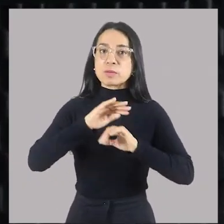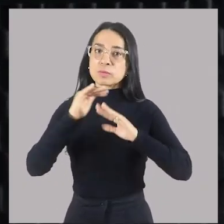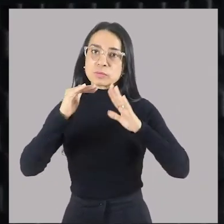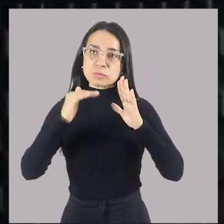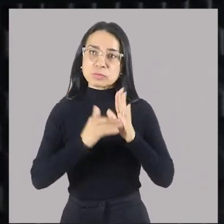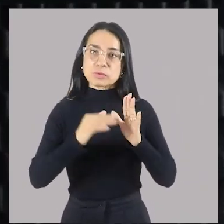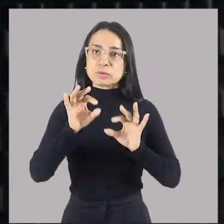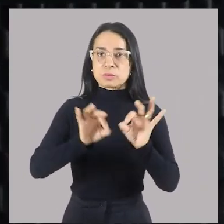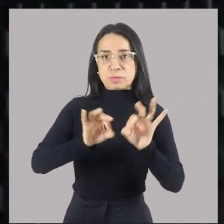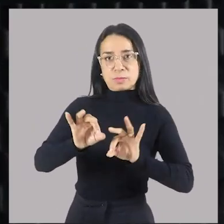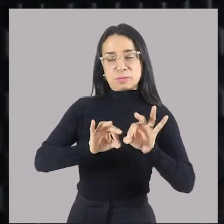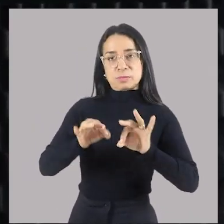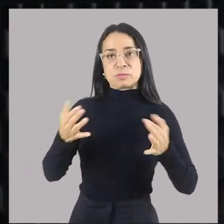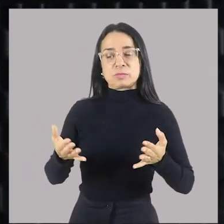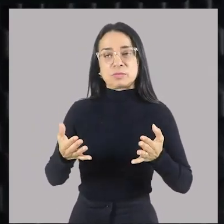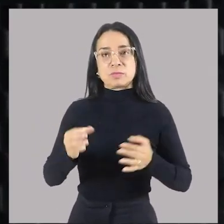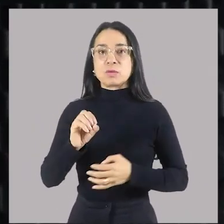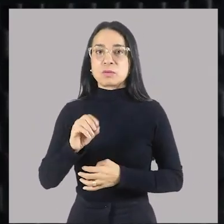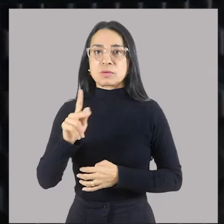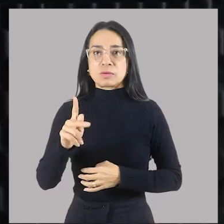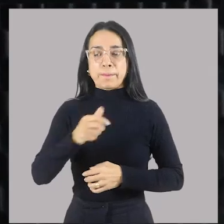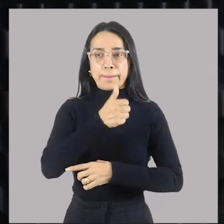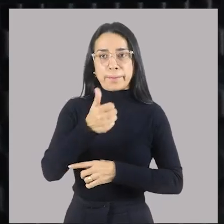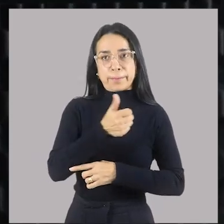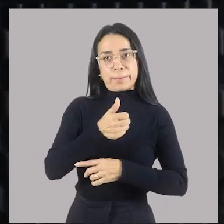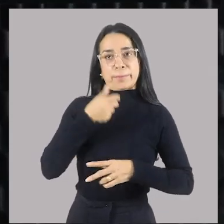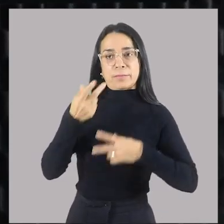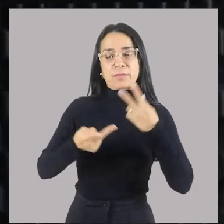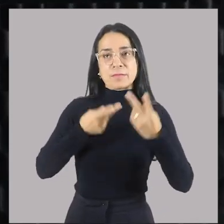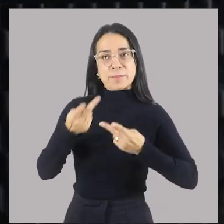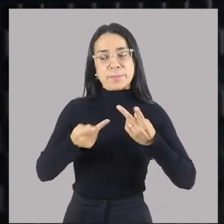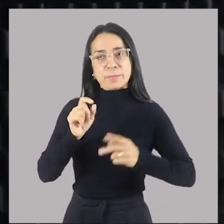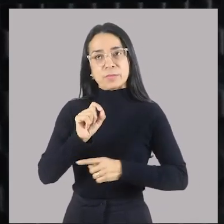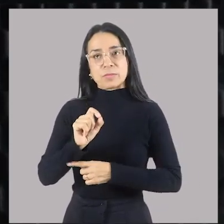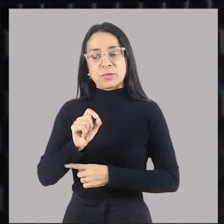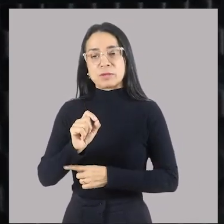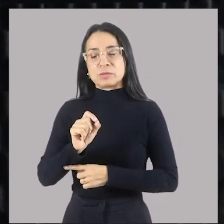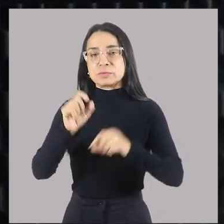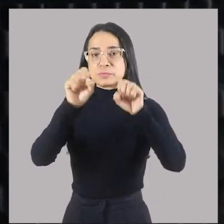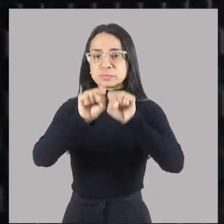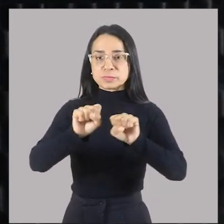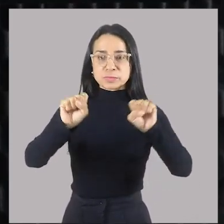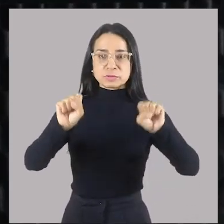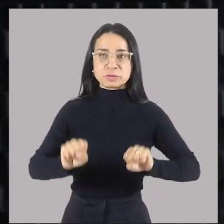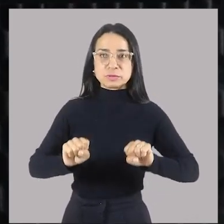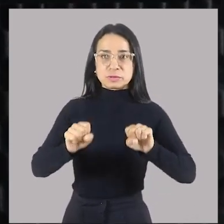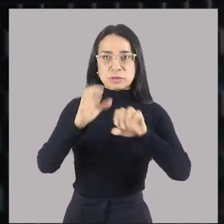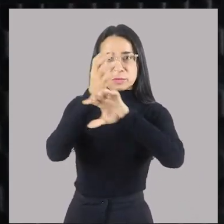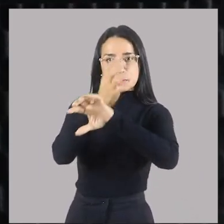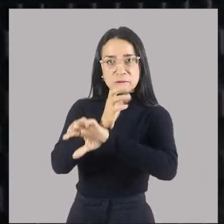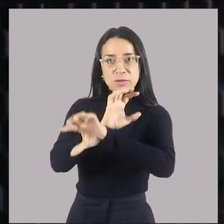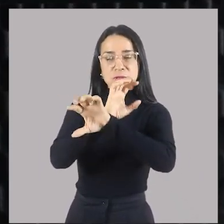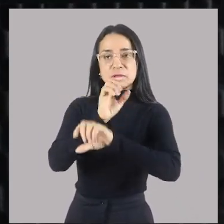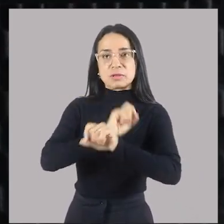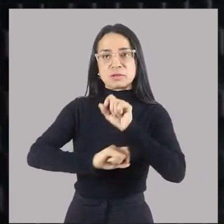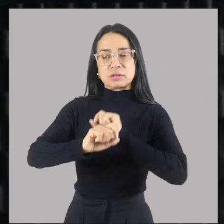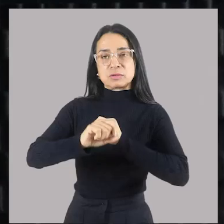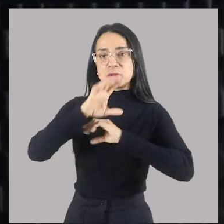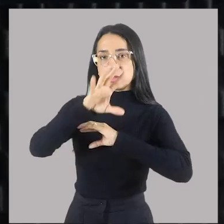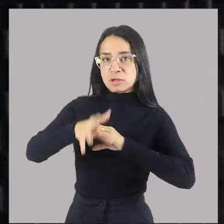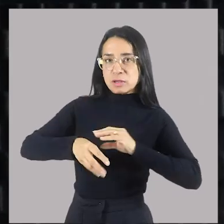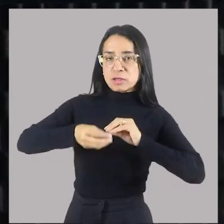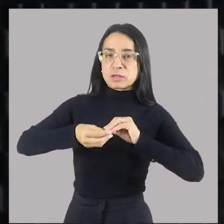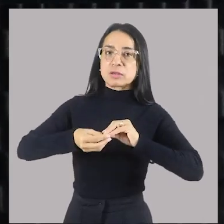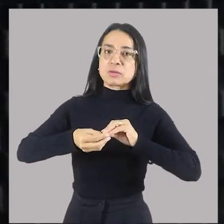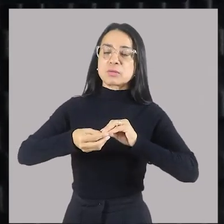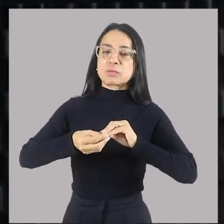sua funcionalidade, tá bom? Primeiramente, a gente vai estar falando sobre o sistema esquelético, o que compõe suas